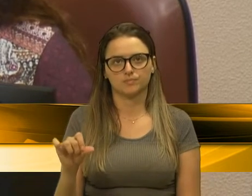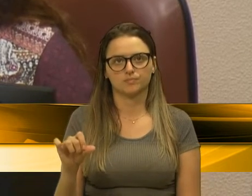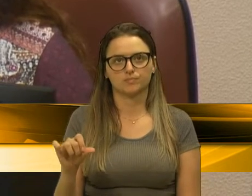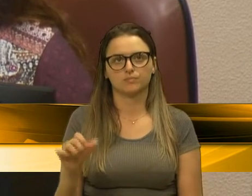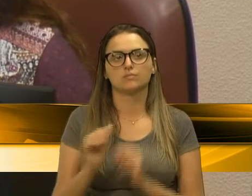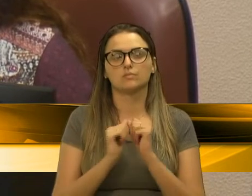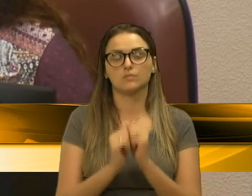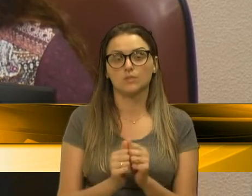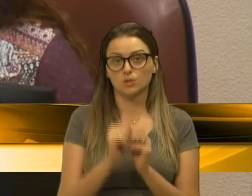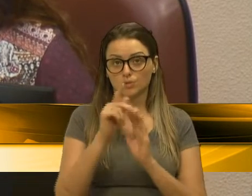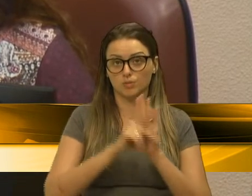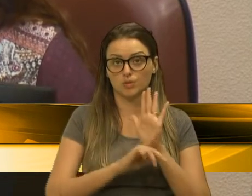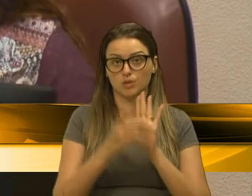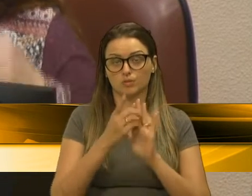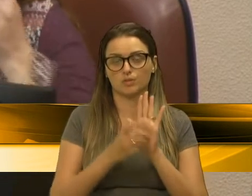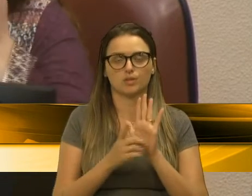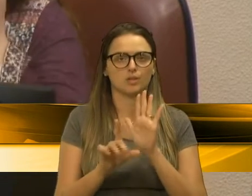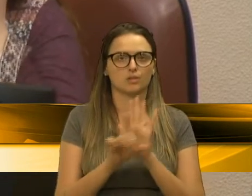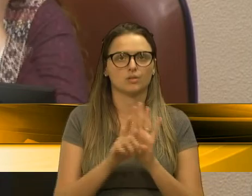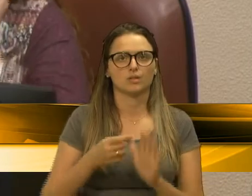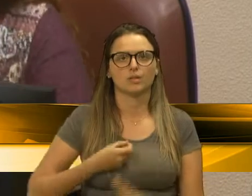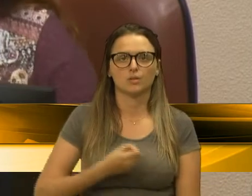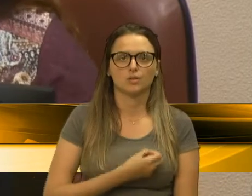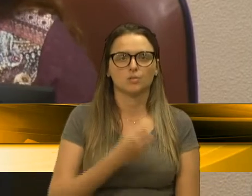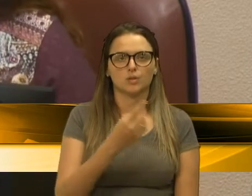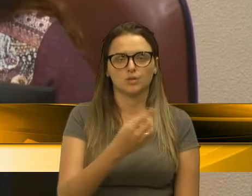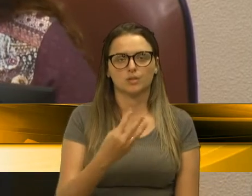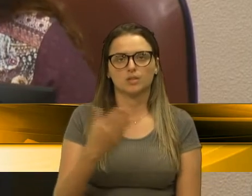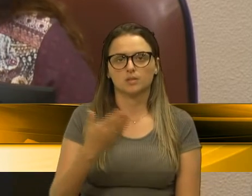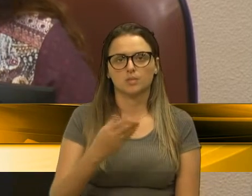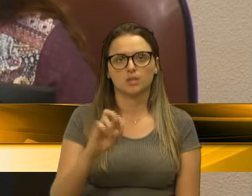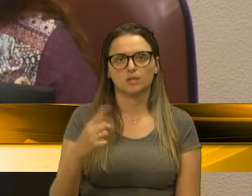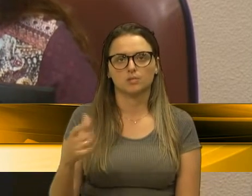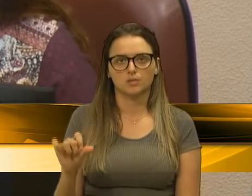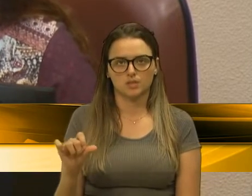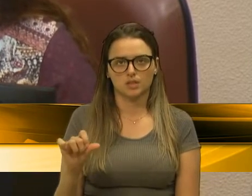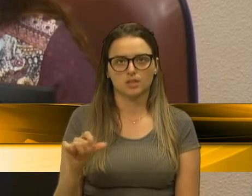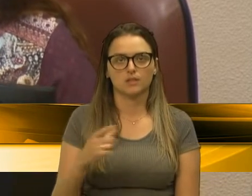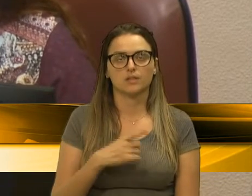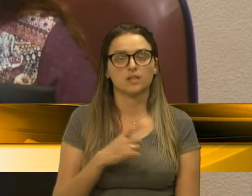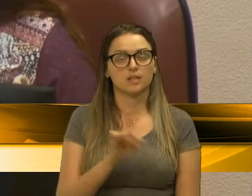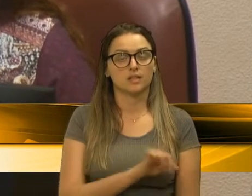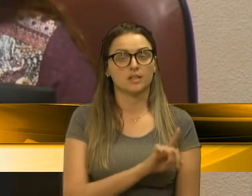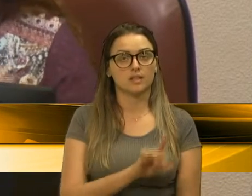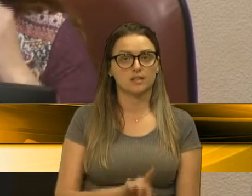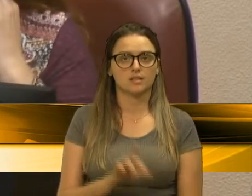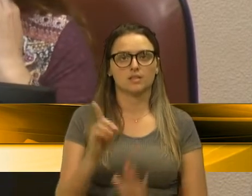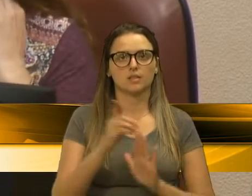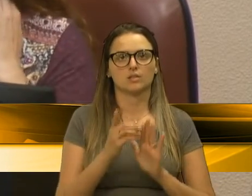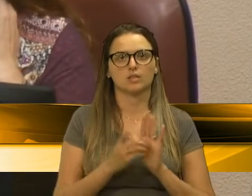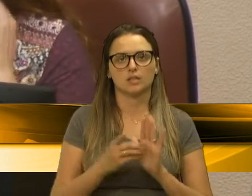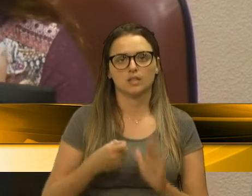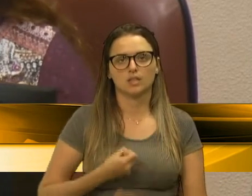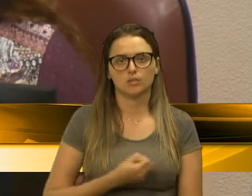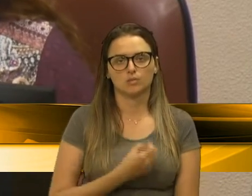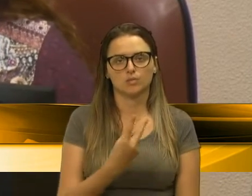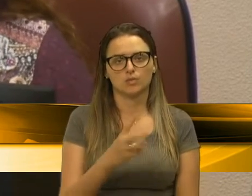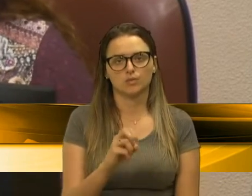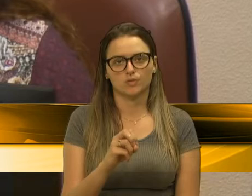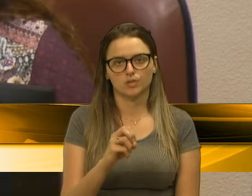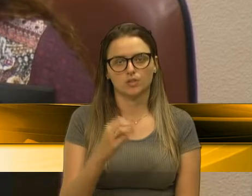160/2019, contendo o projeto de decreto legislativo número 13/2019, que susta o decreto número